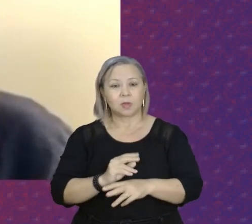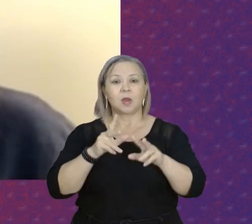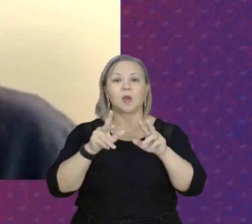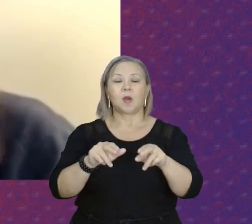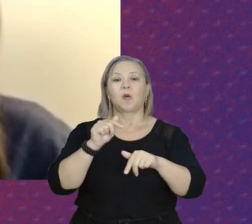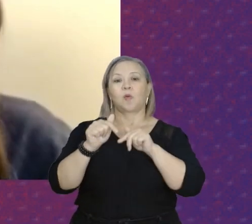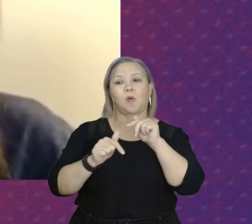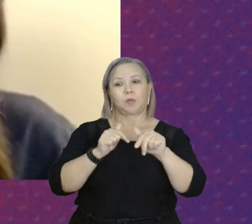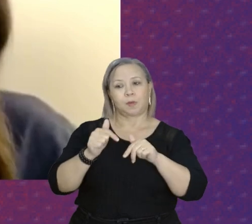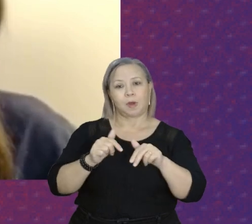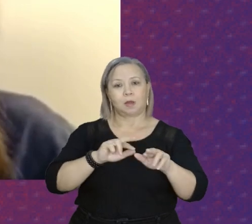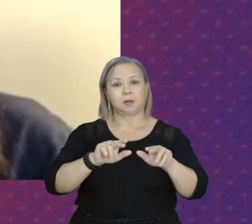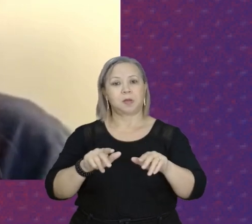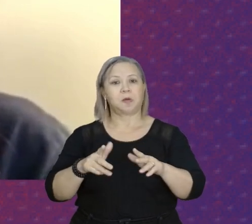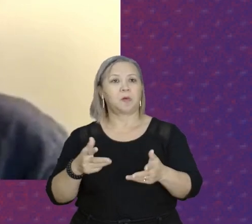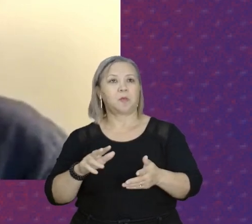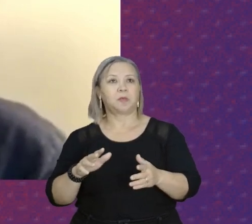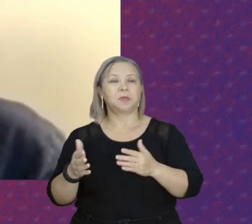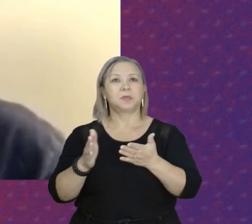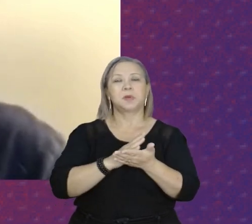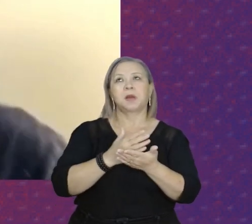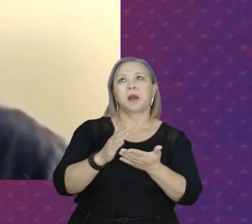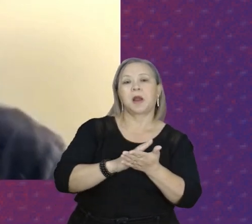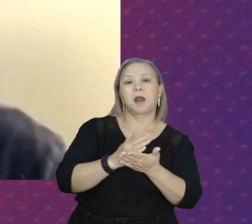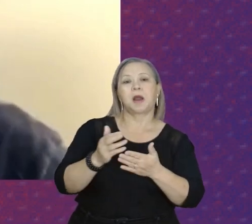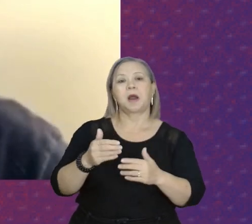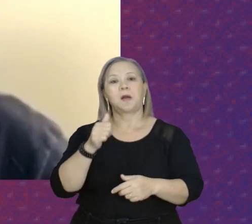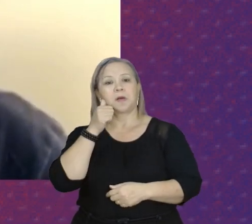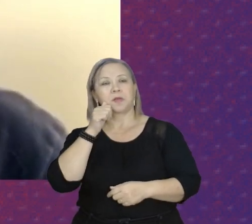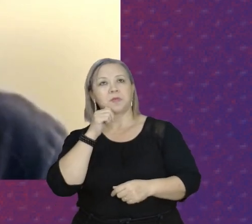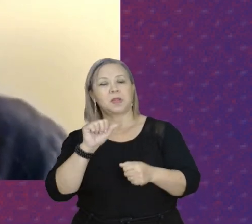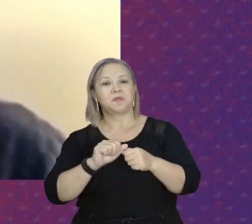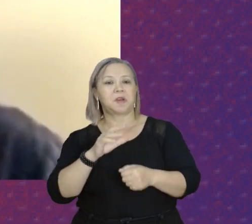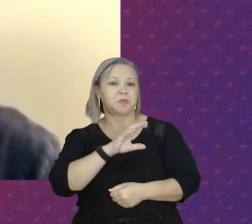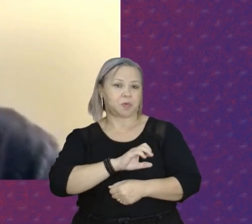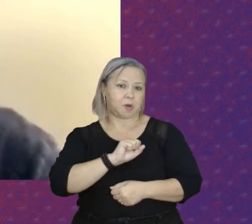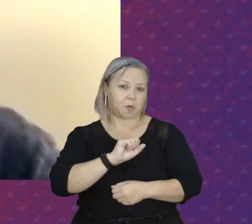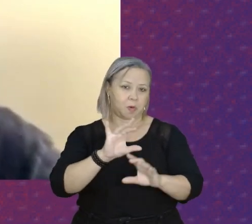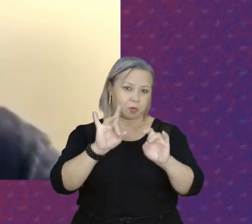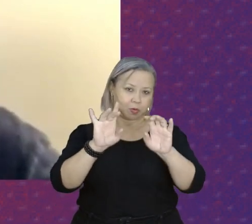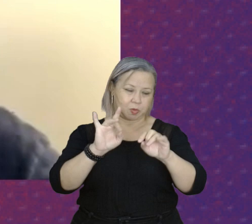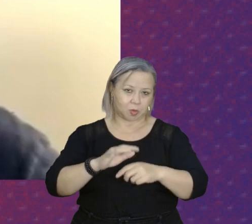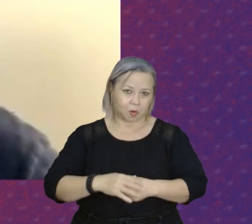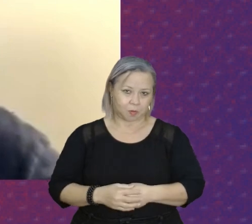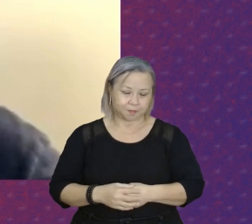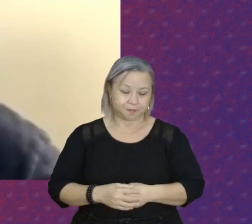trabalho, né? Não como algo que as mulheres fazem só por amor. Então, quando a gente olha para